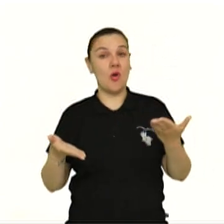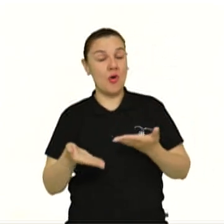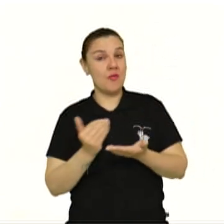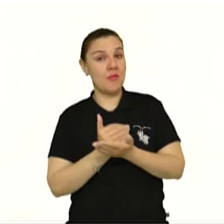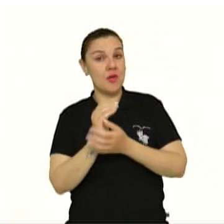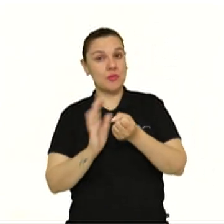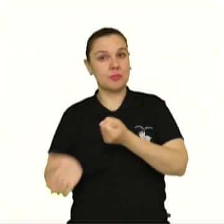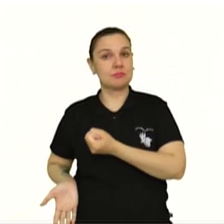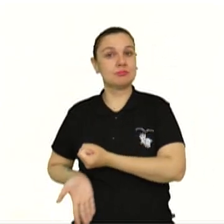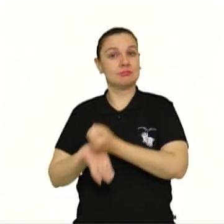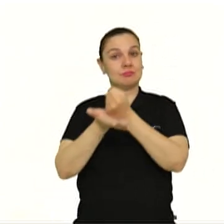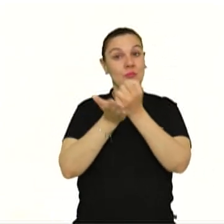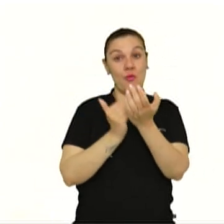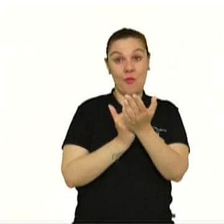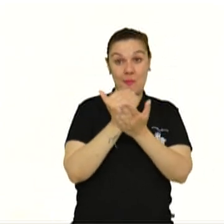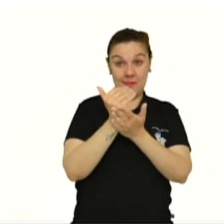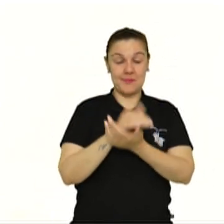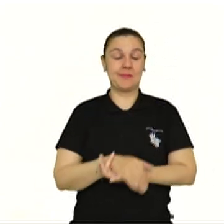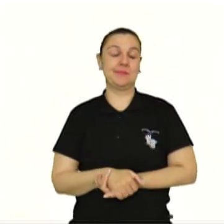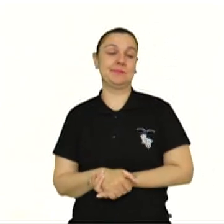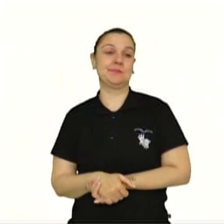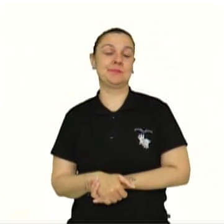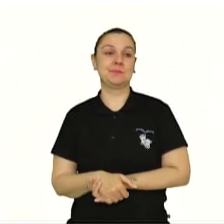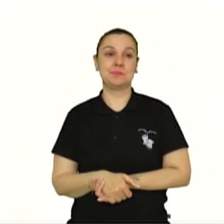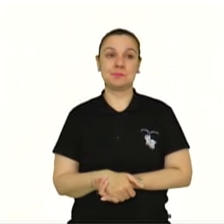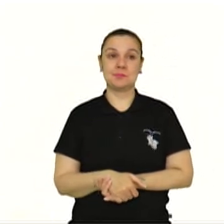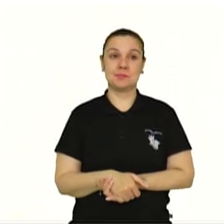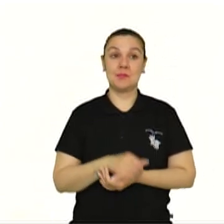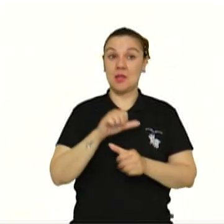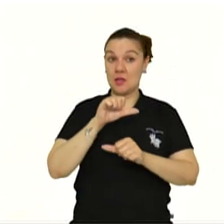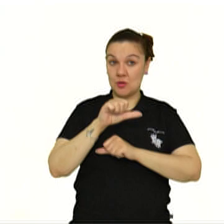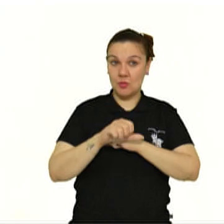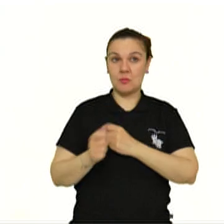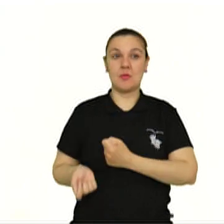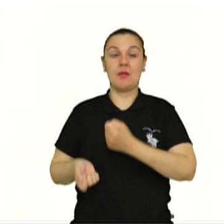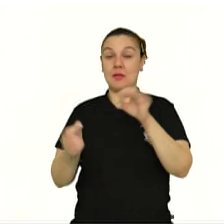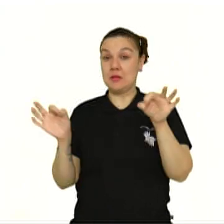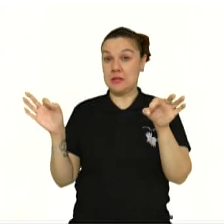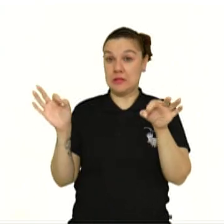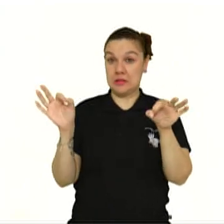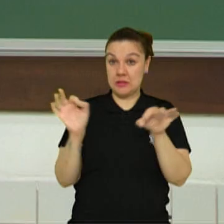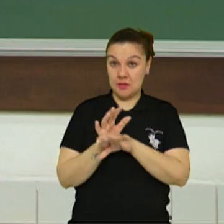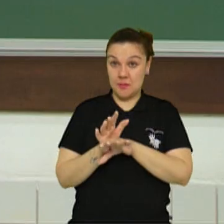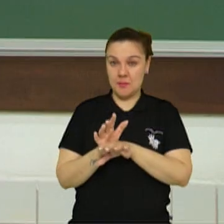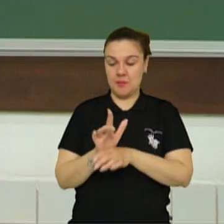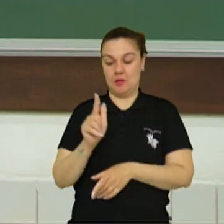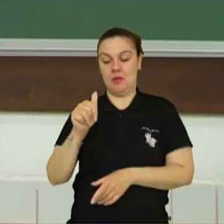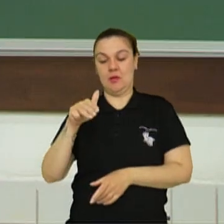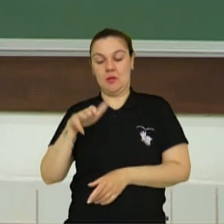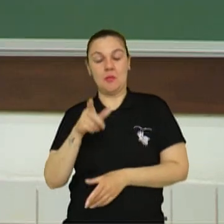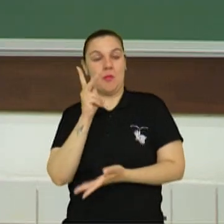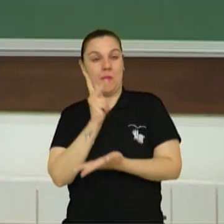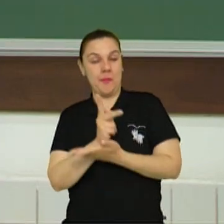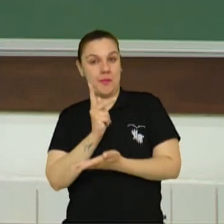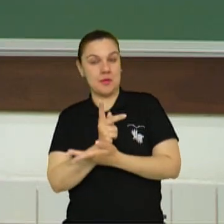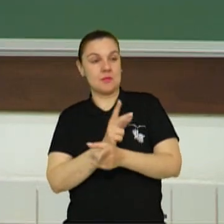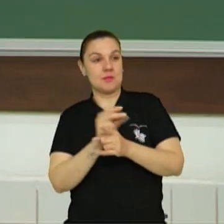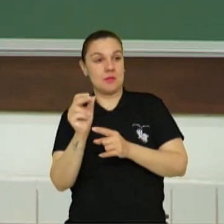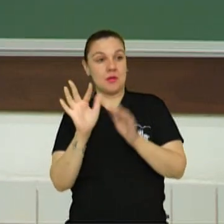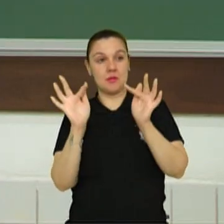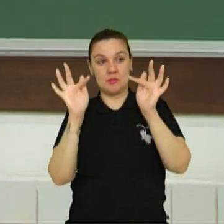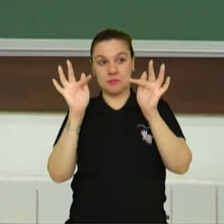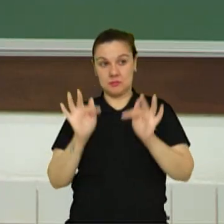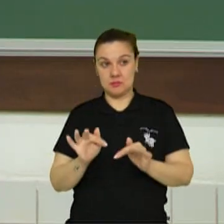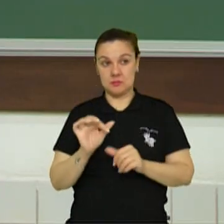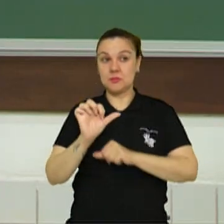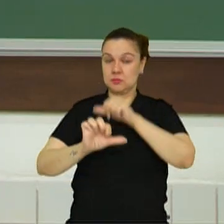um pouquinho sobre o serviço. Não troca o sacador até que termine o game, então o sacador é o mesmo, ele continua sacando até acabar o